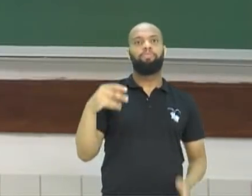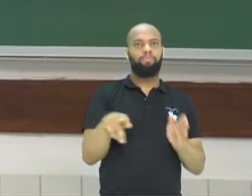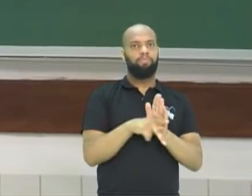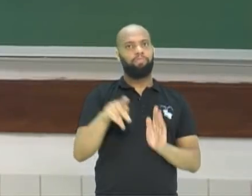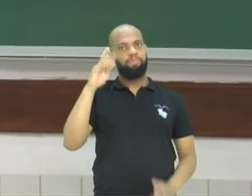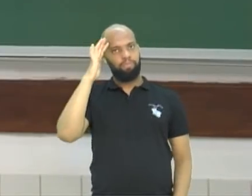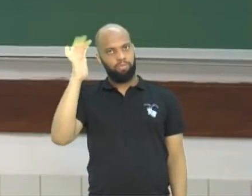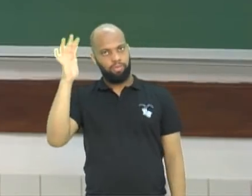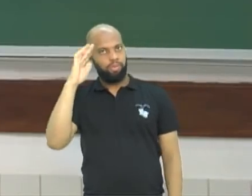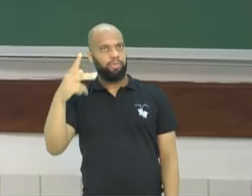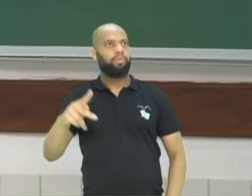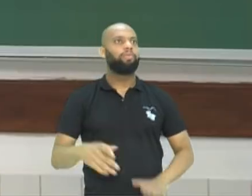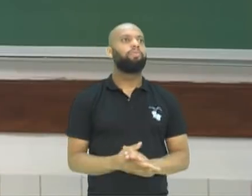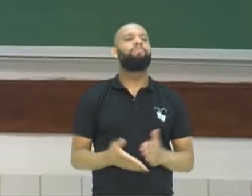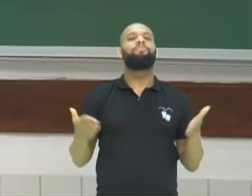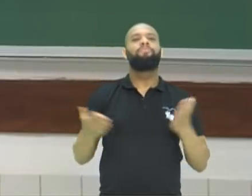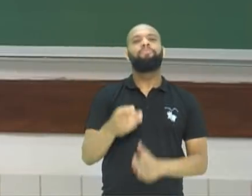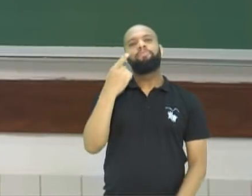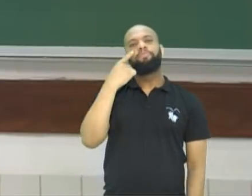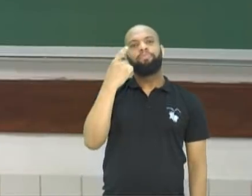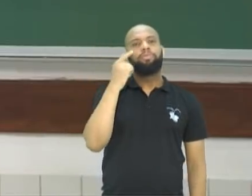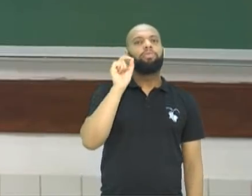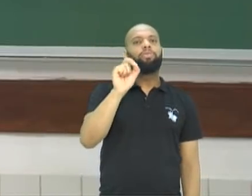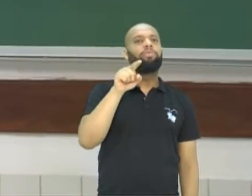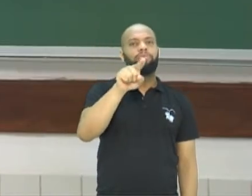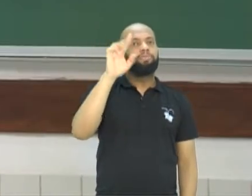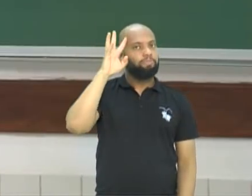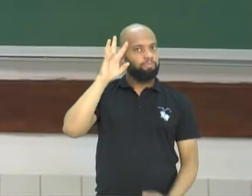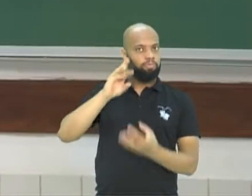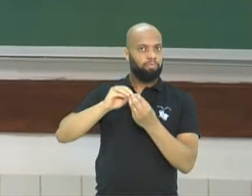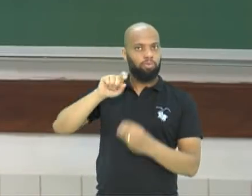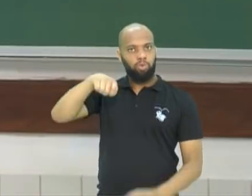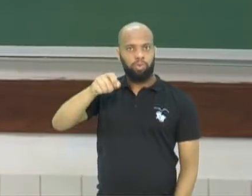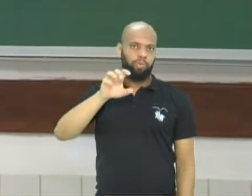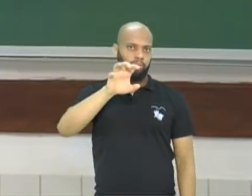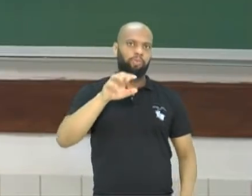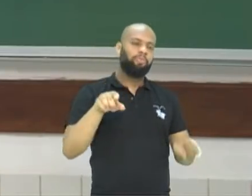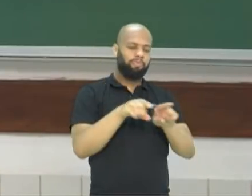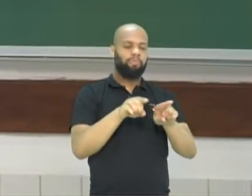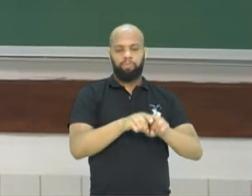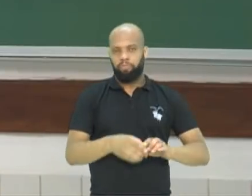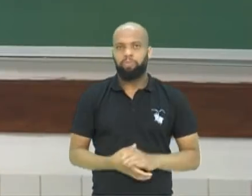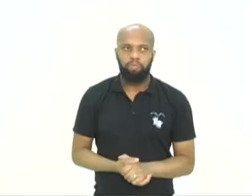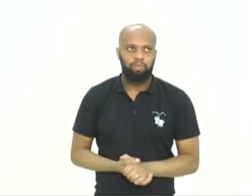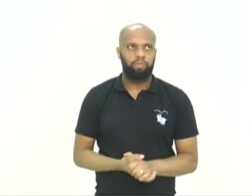teoria. Vamos ver o que vocês entenderam a respeito disso que nós